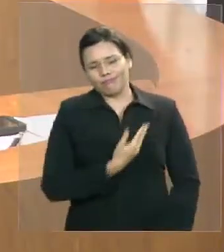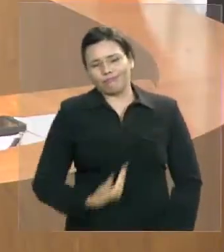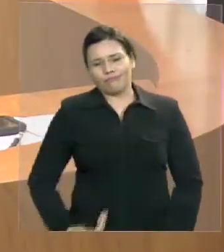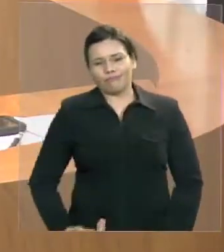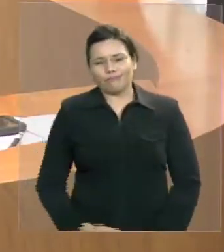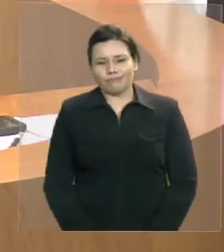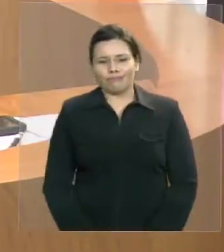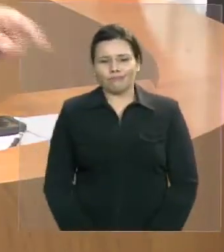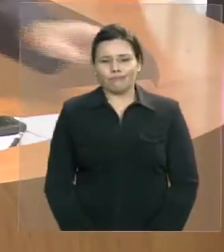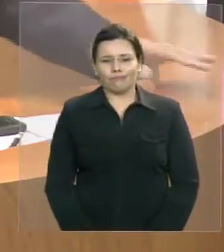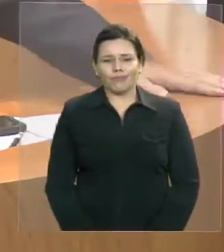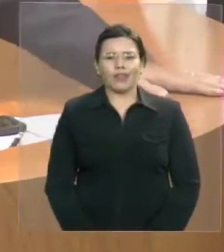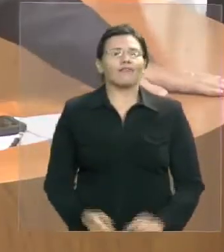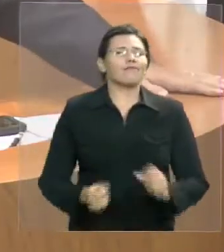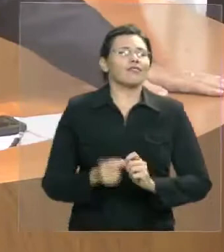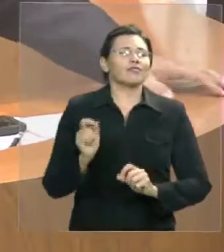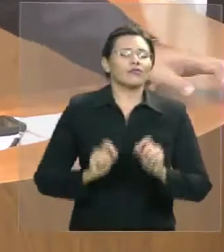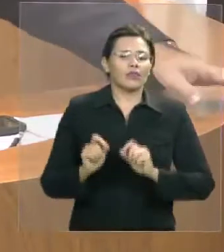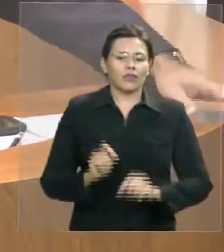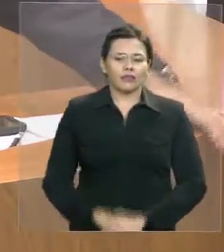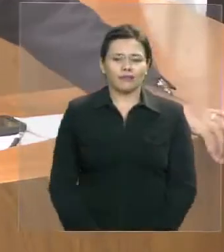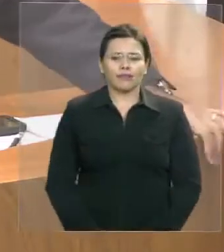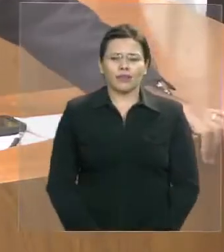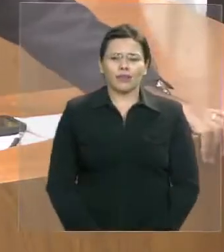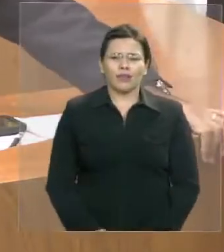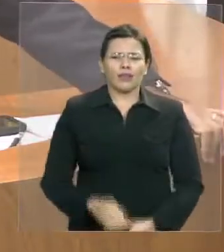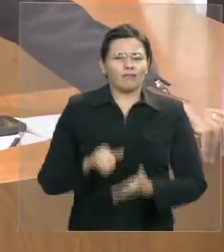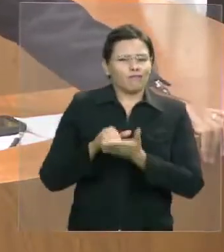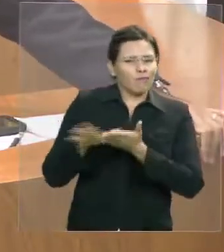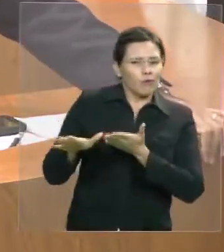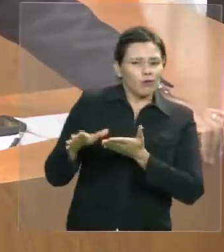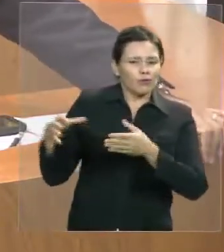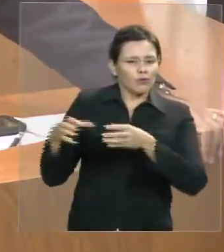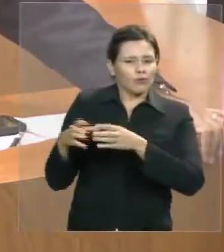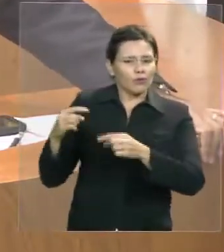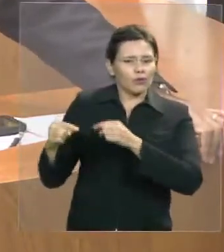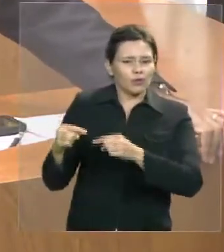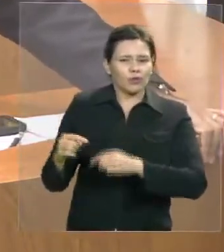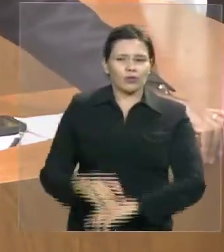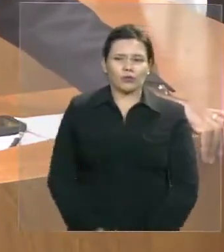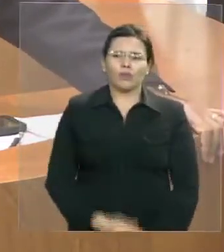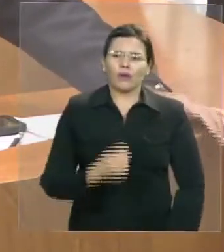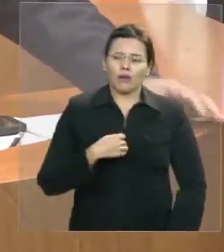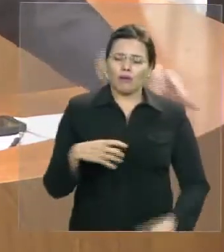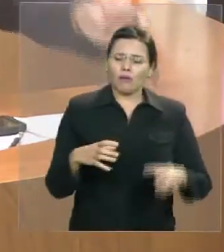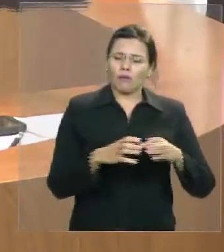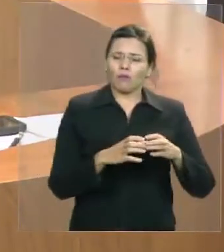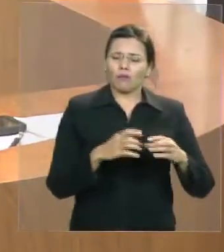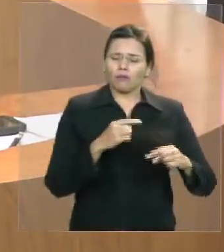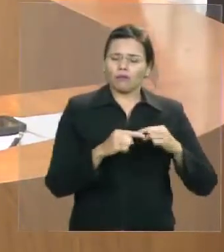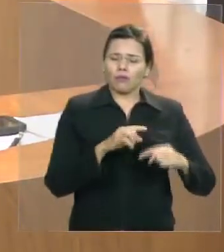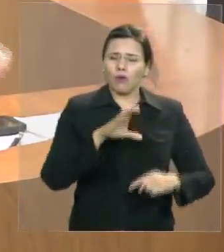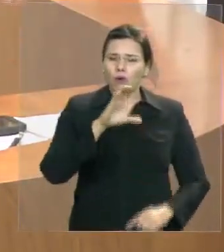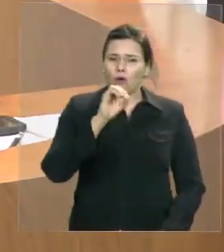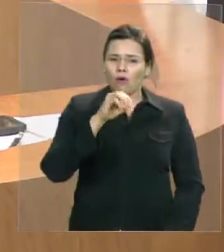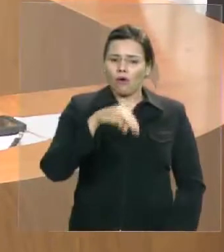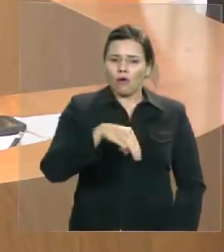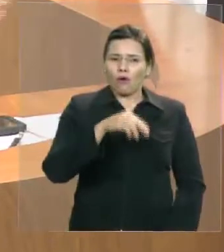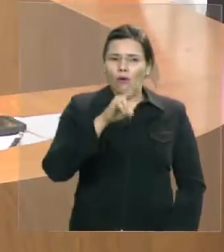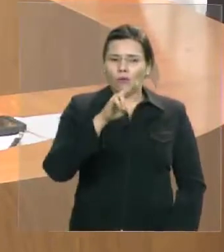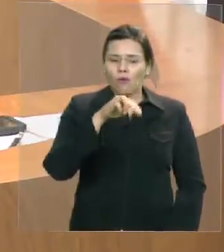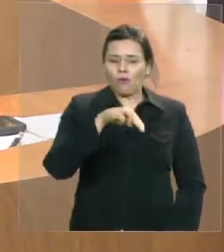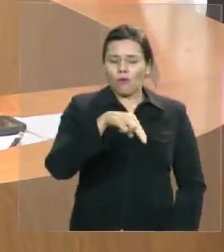partido. Tira o partido, porque aqui nós somos companheiros, é comunismo. Bora. Esse é